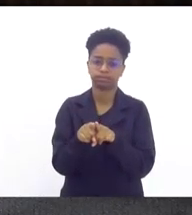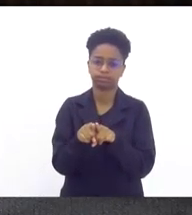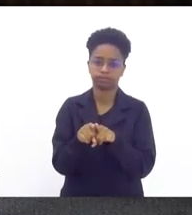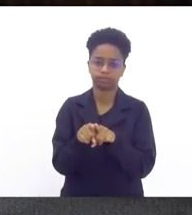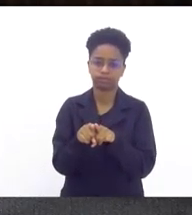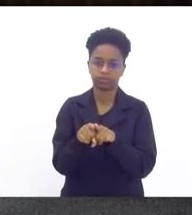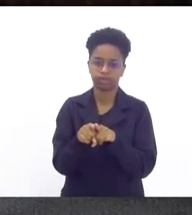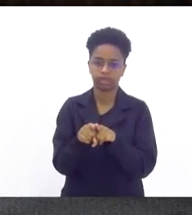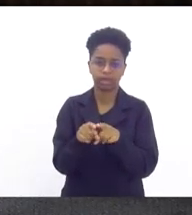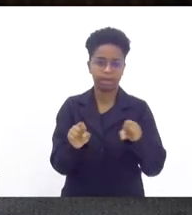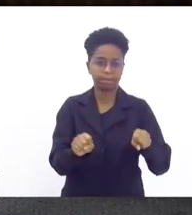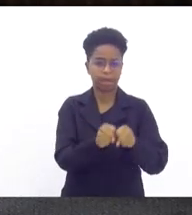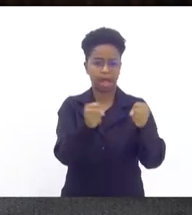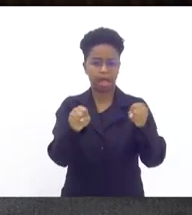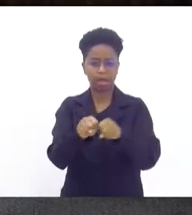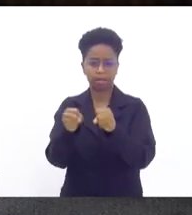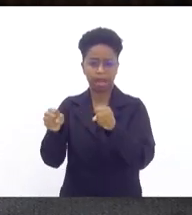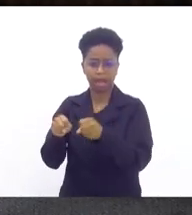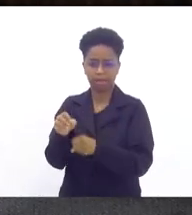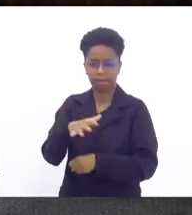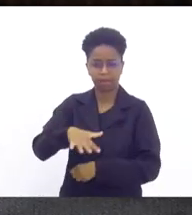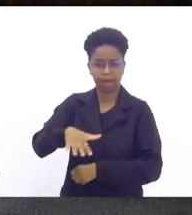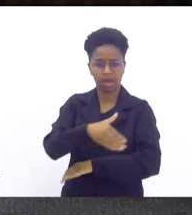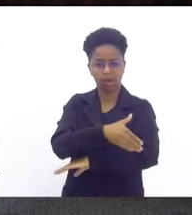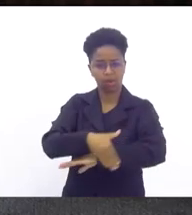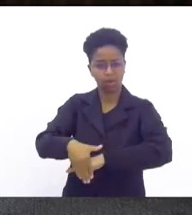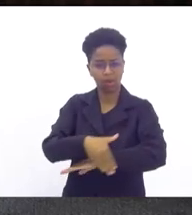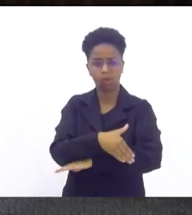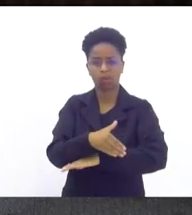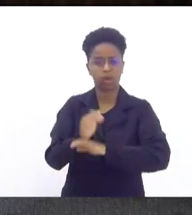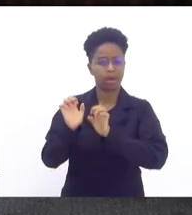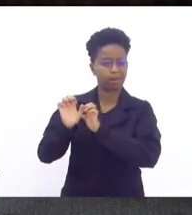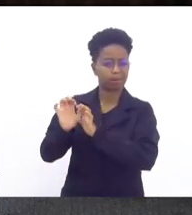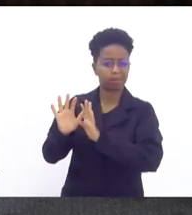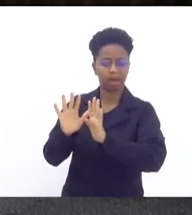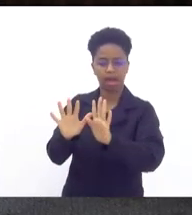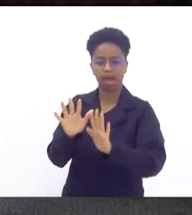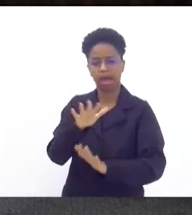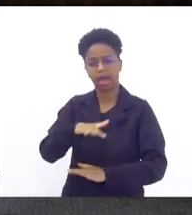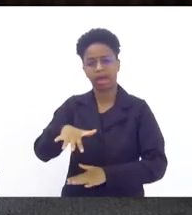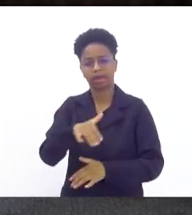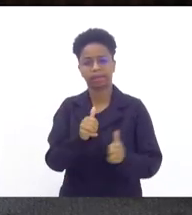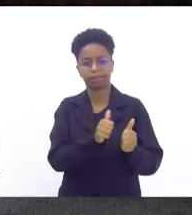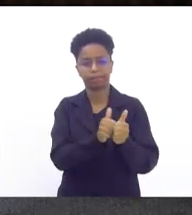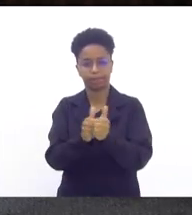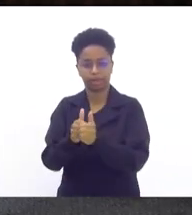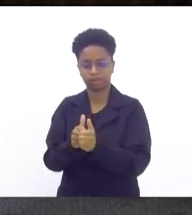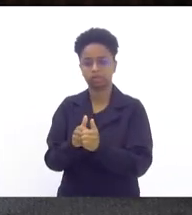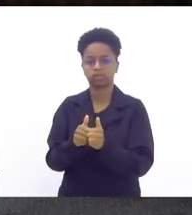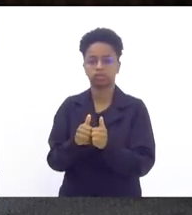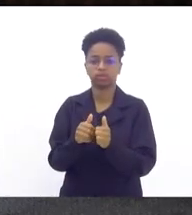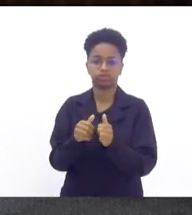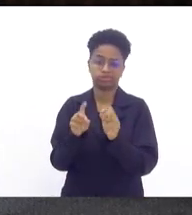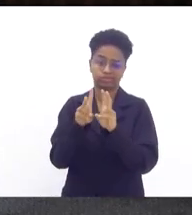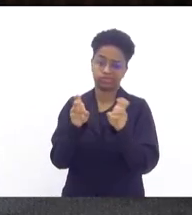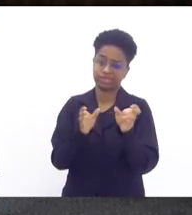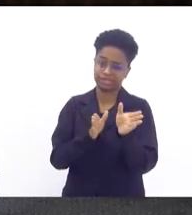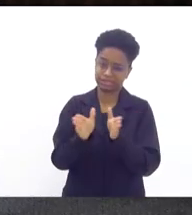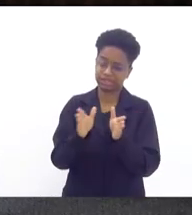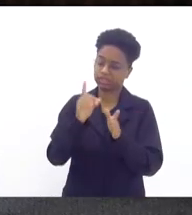degradação né do do das ruas e áreas adjacências em relação a sensibilidade